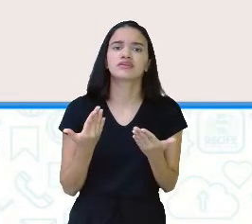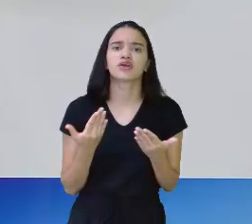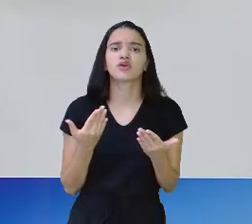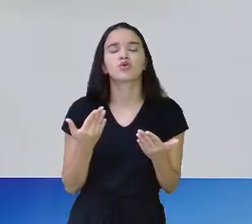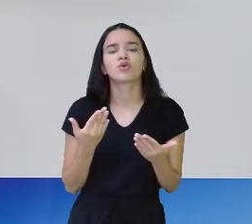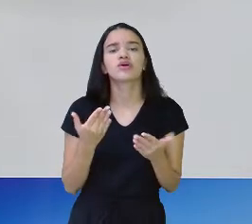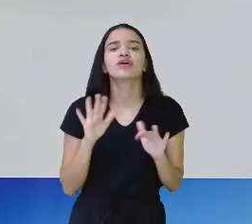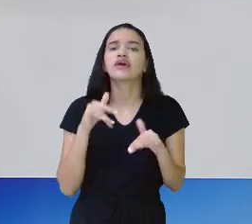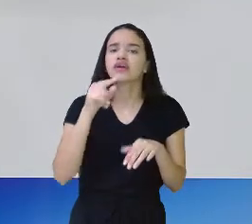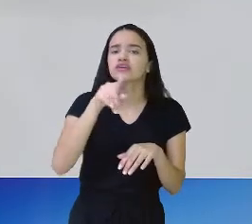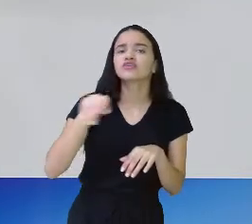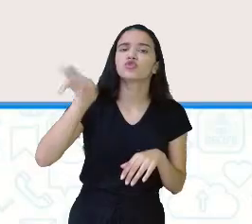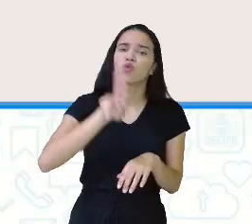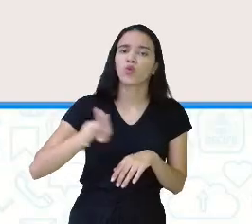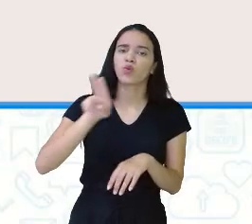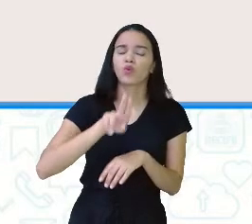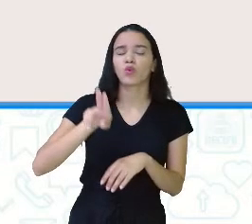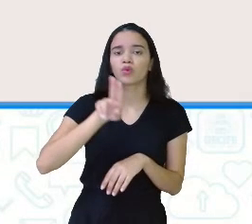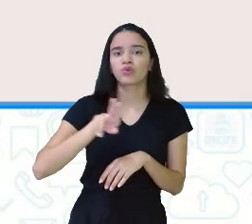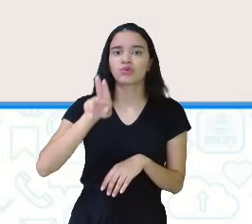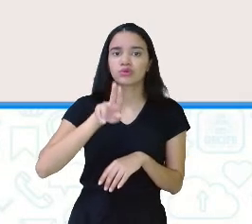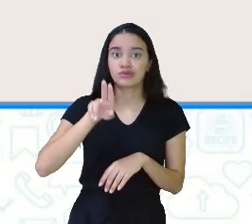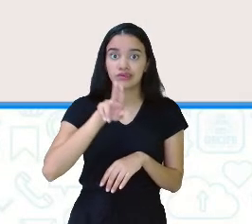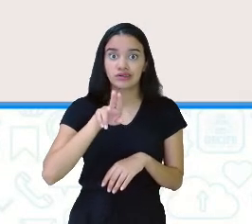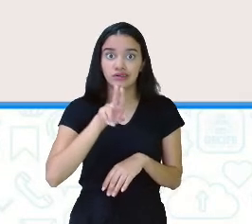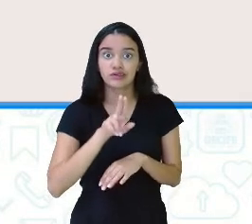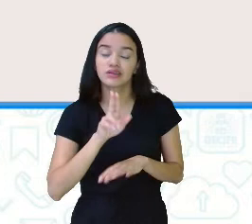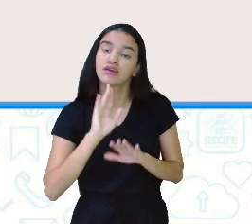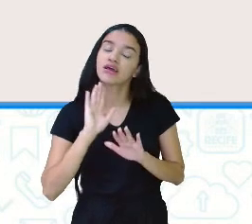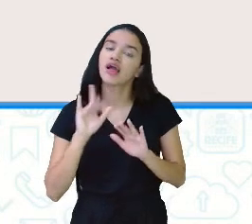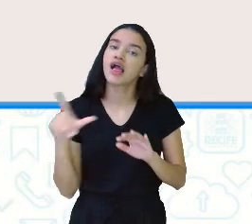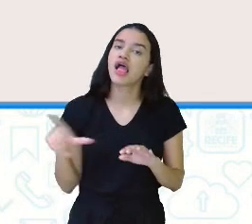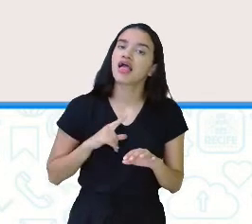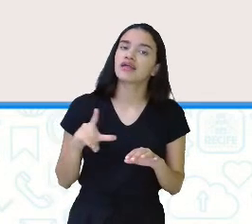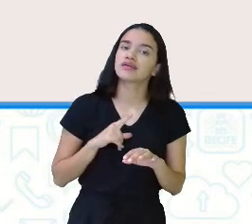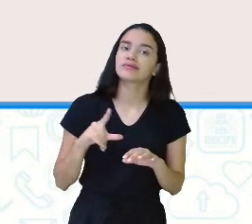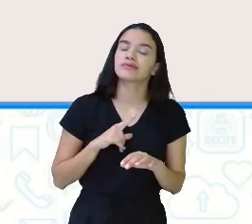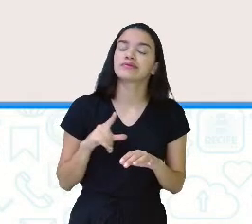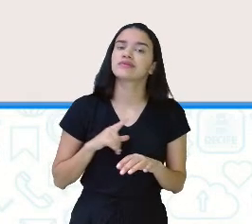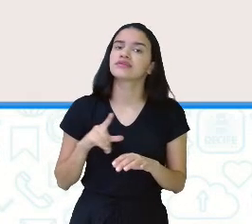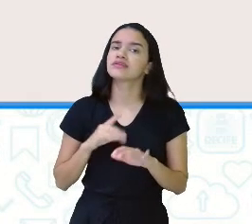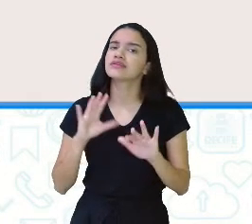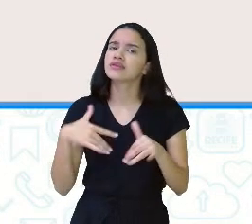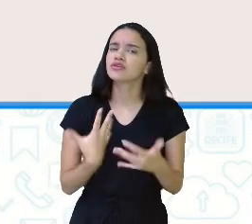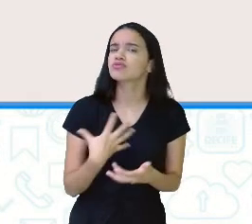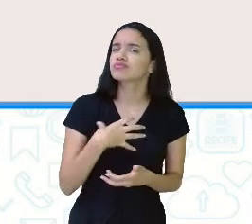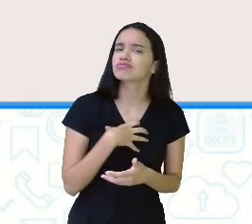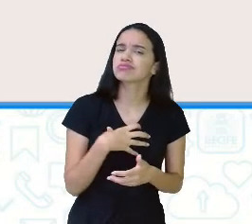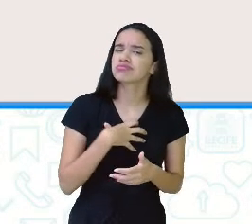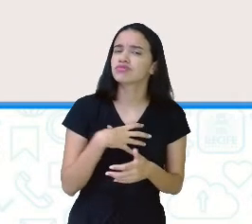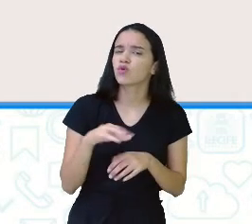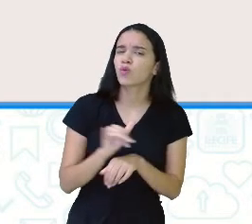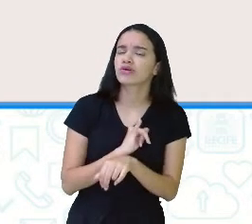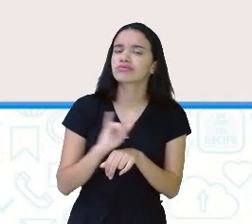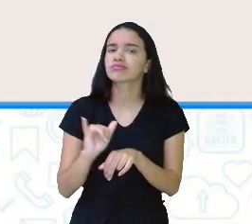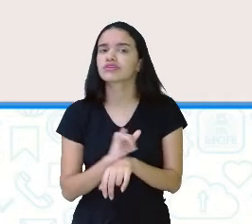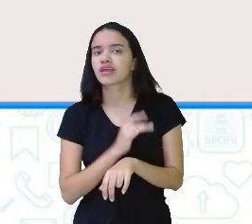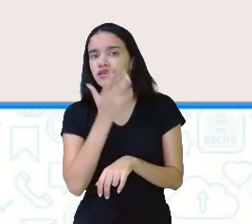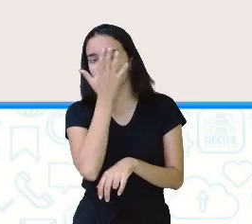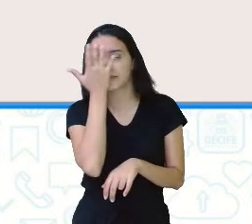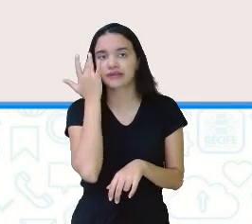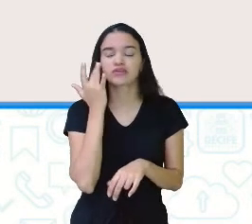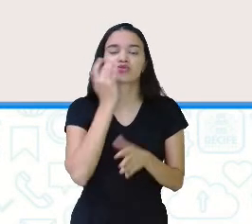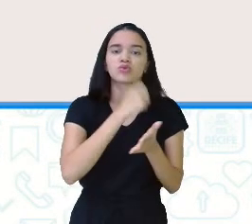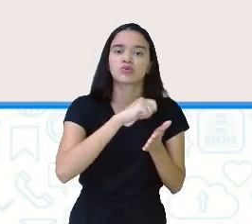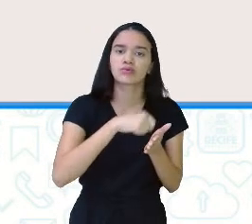toda vez que se utiliza um sinal de pontuação, há alguma intenção que o escritor, o autor daquele texto,